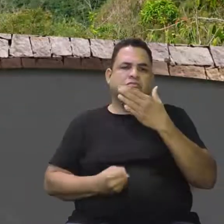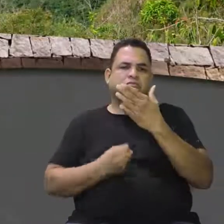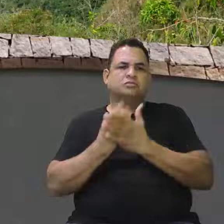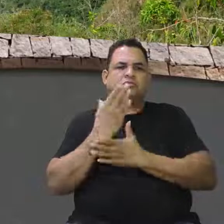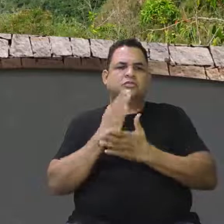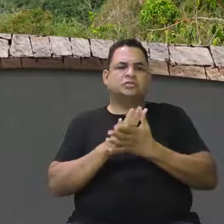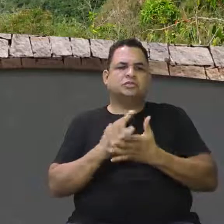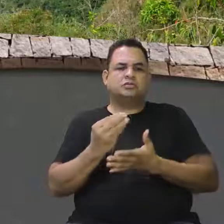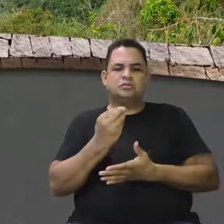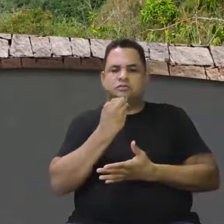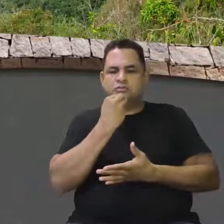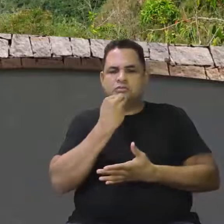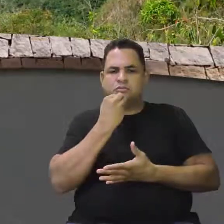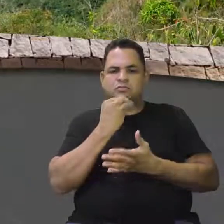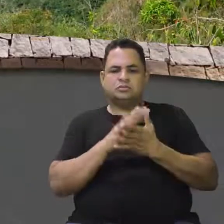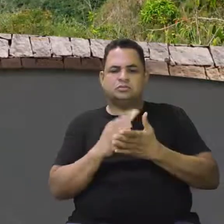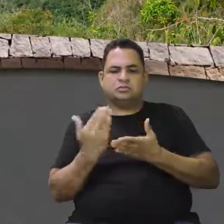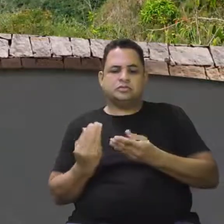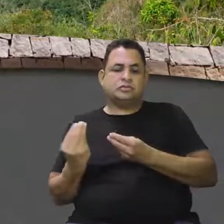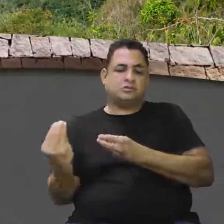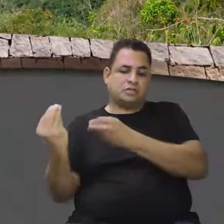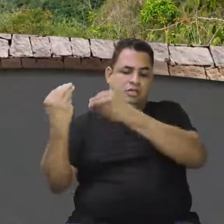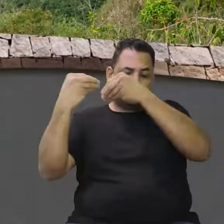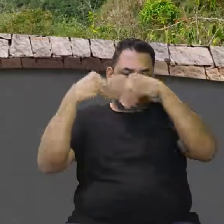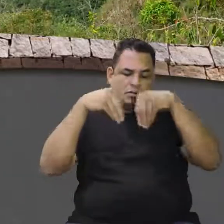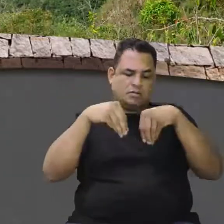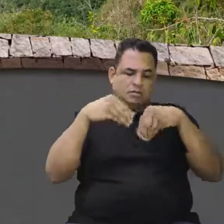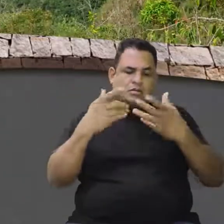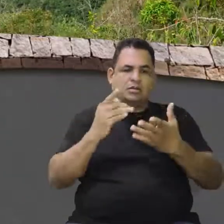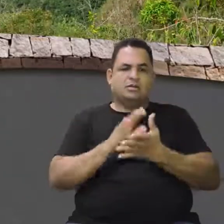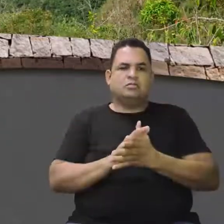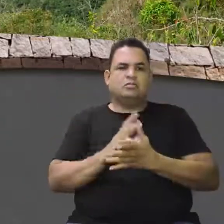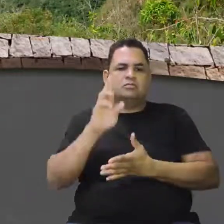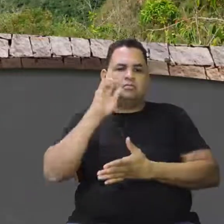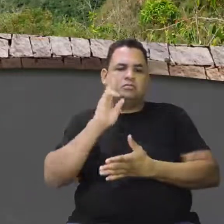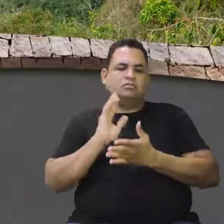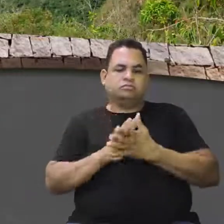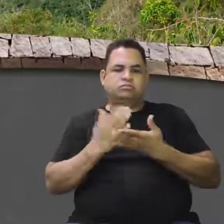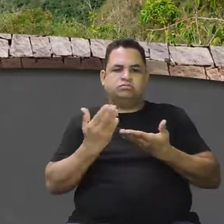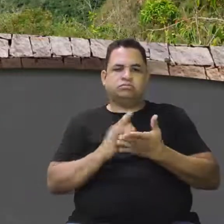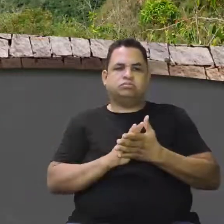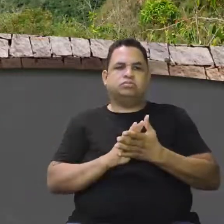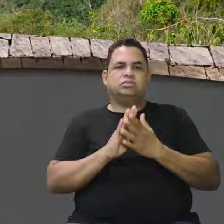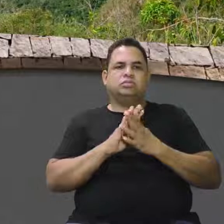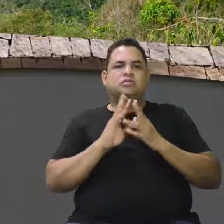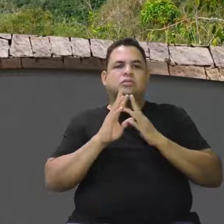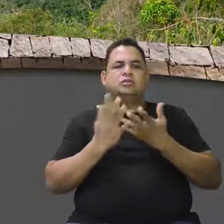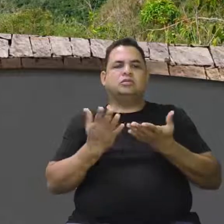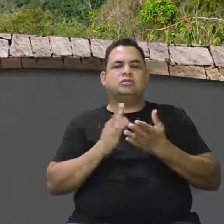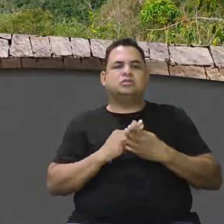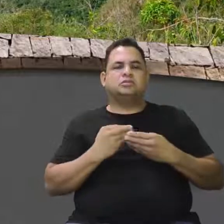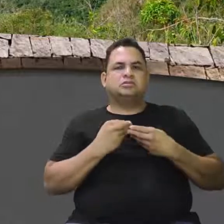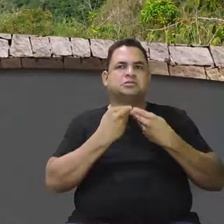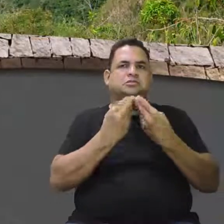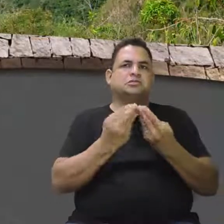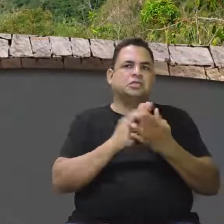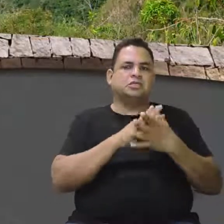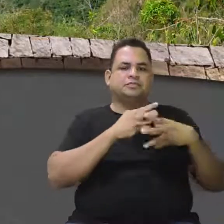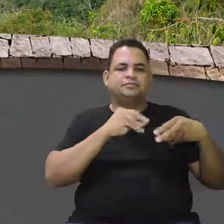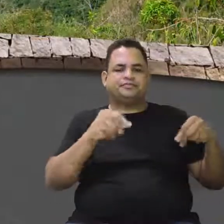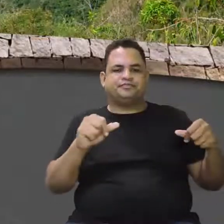essa oportunidade de migrar para o estado de Rondônia, com a promessa de doações de terra, recebimento de áreas